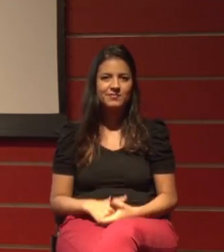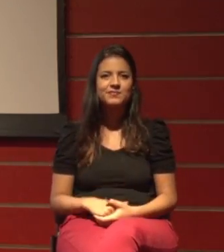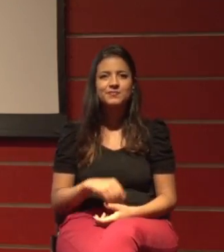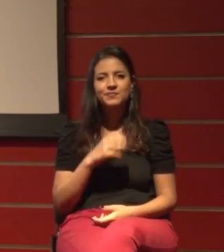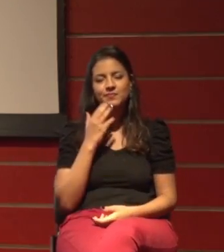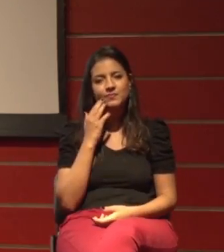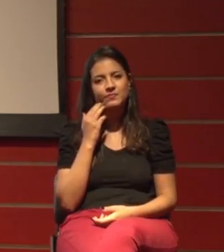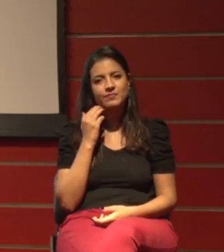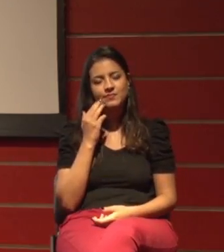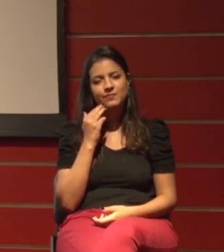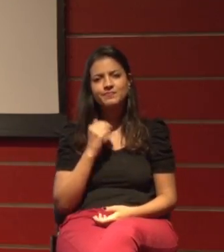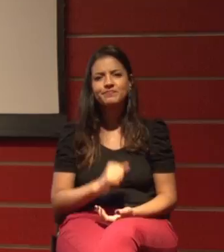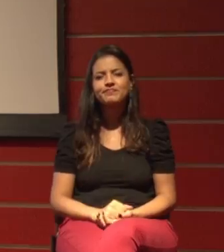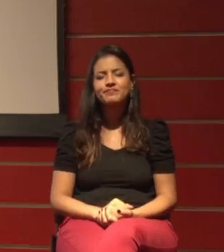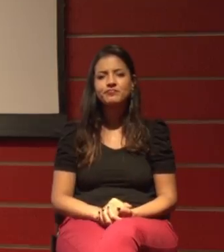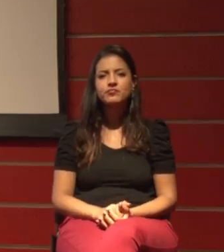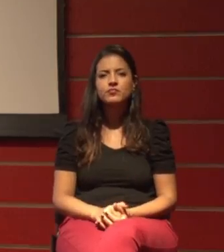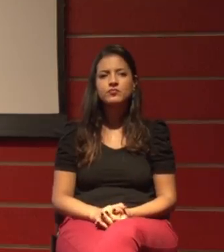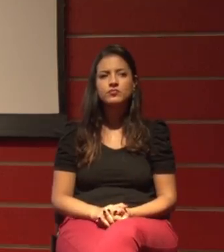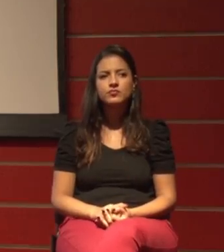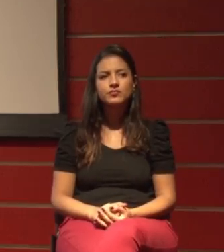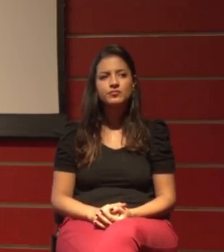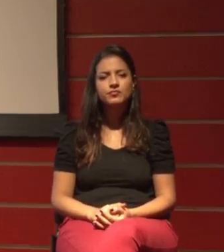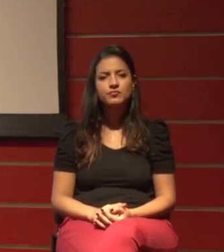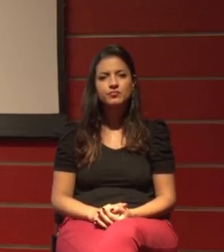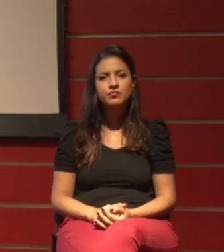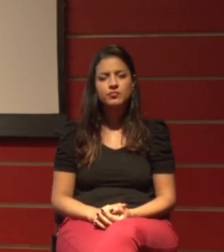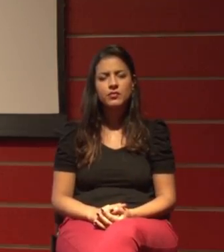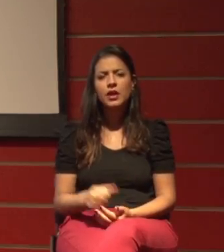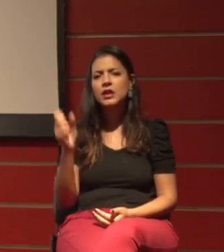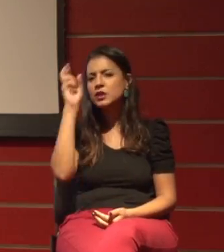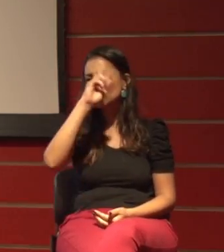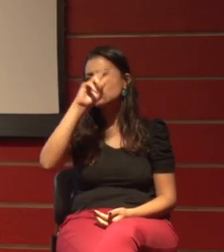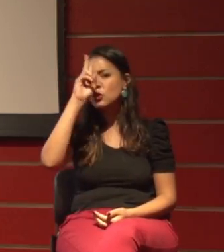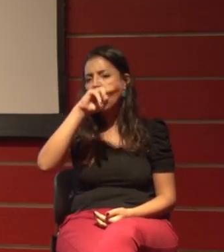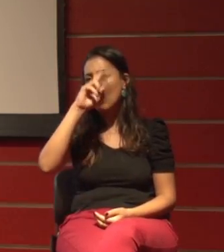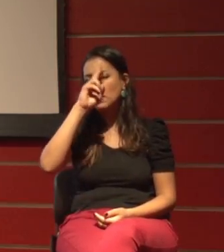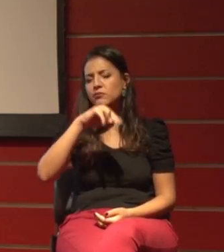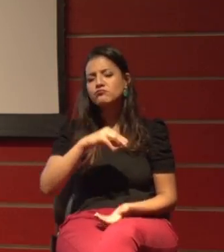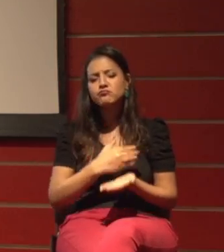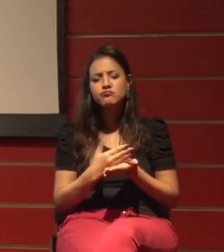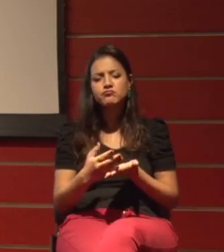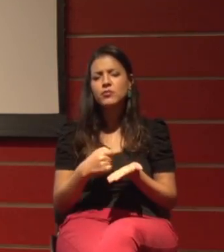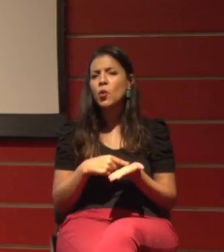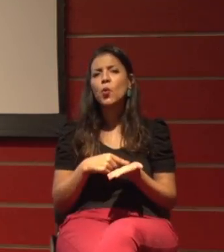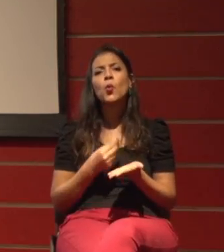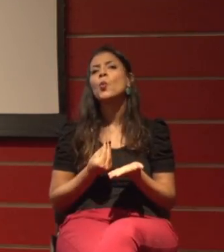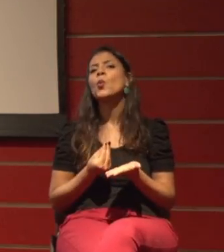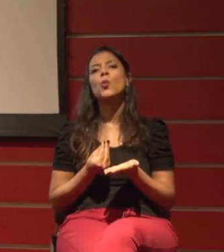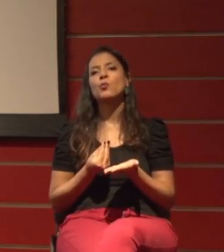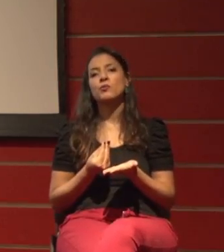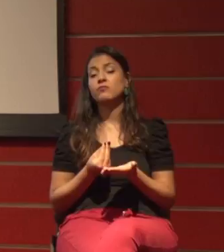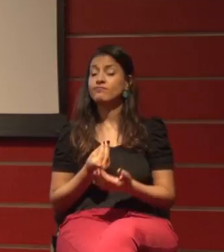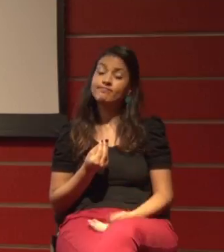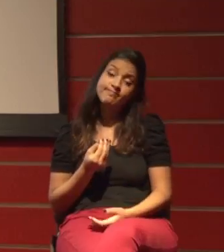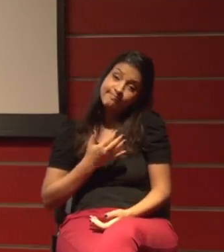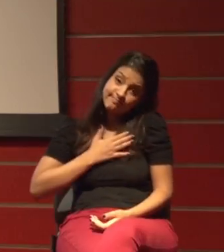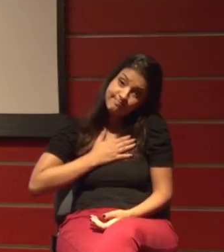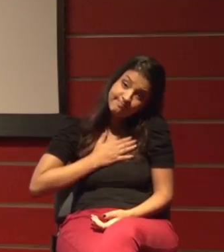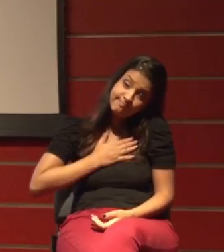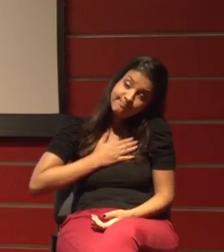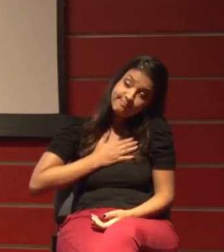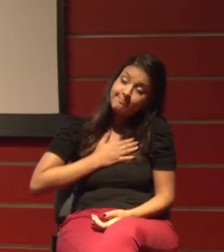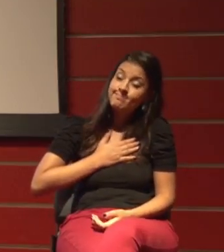que a gente começa a contar uma história né uma história ela pode começar a partir de no meu caso quase